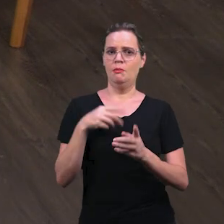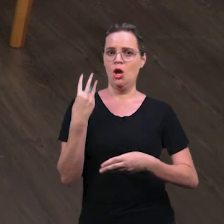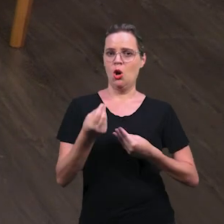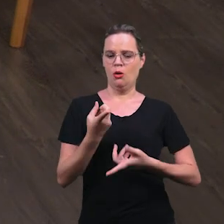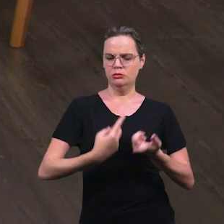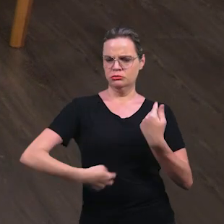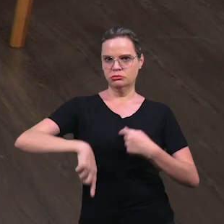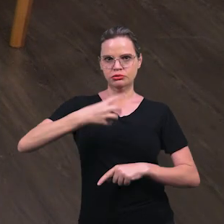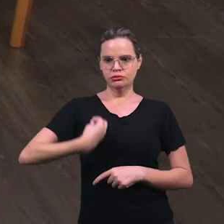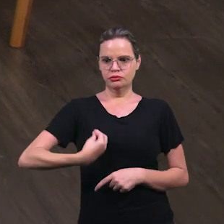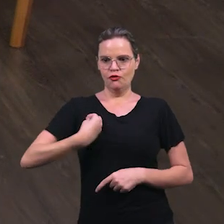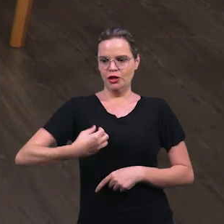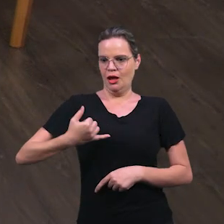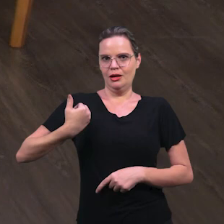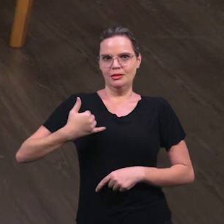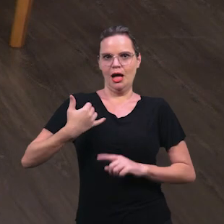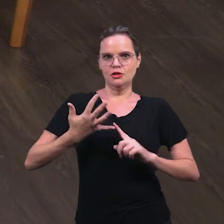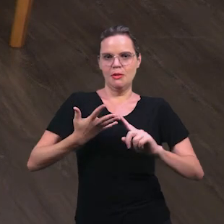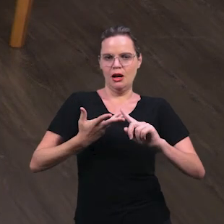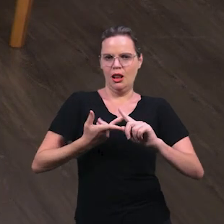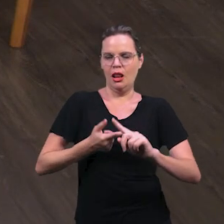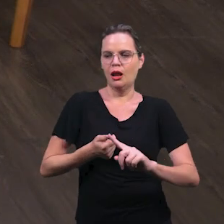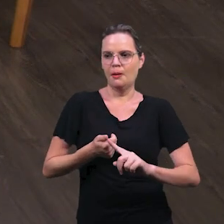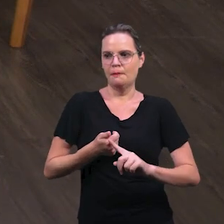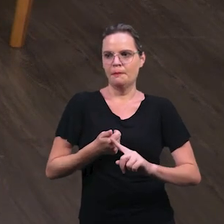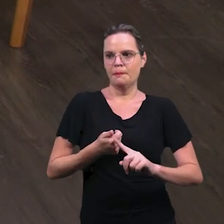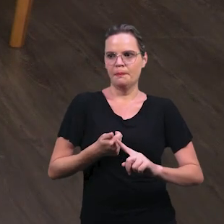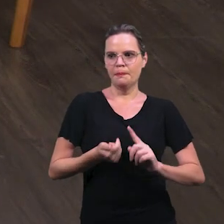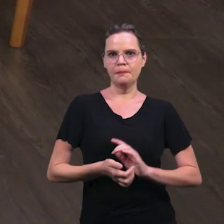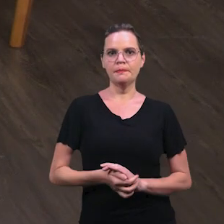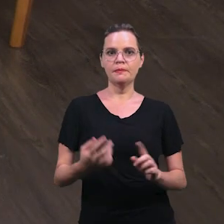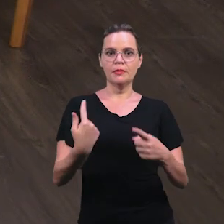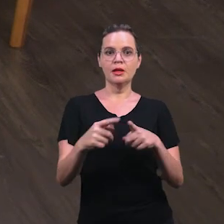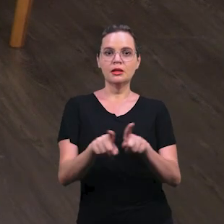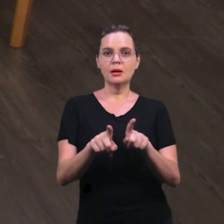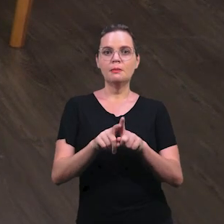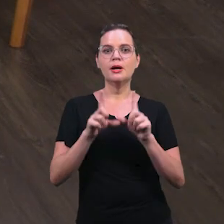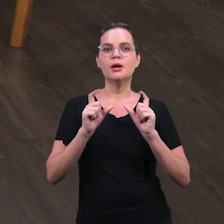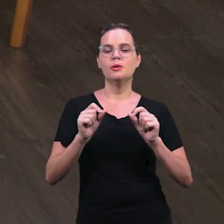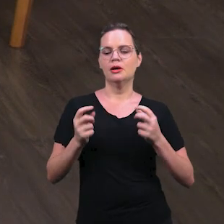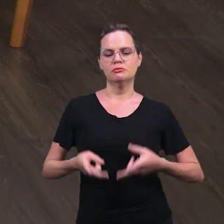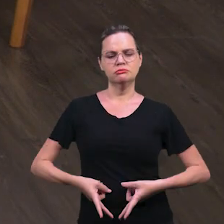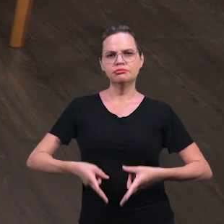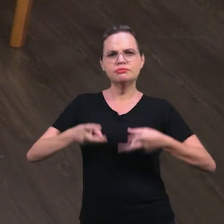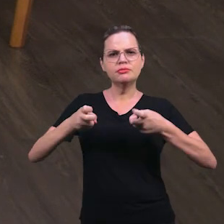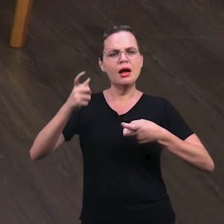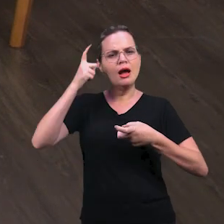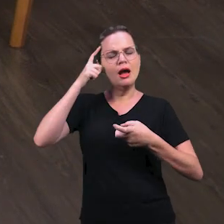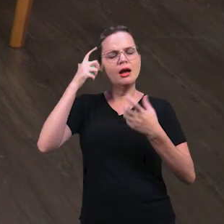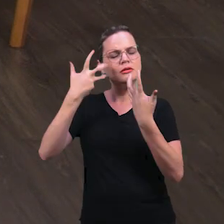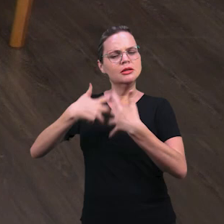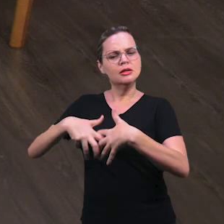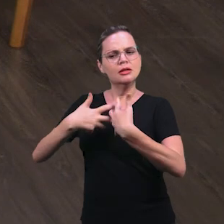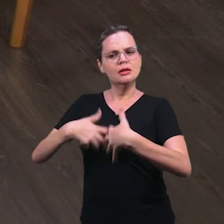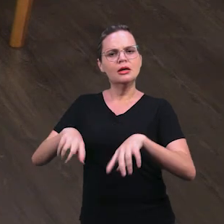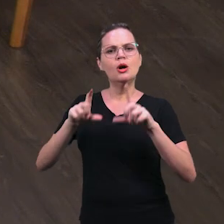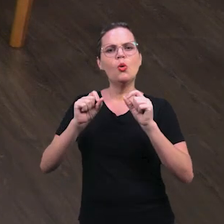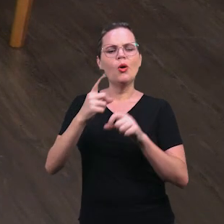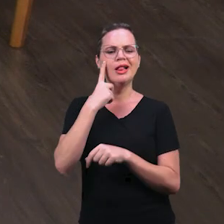aprendizagem e desenvolvimento nas diferentes idades. Então, a intenção sempre foi pensar